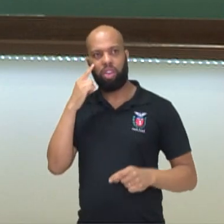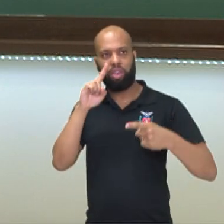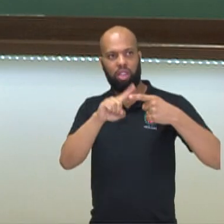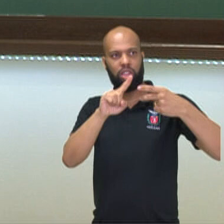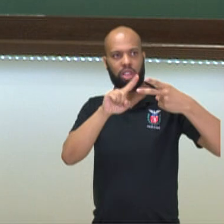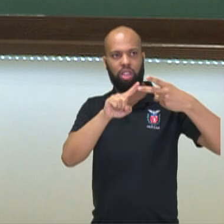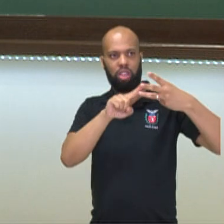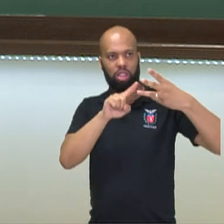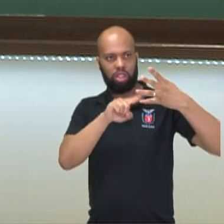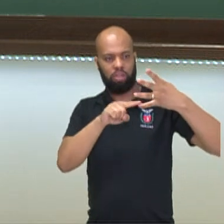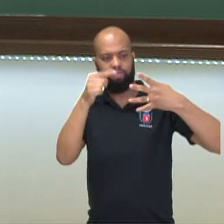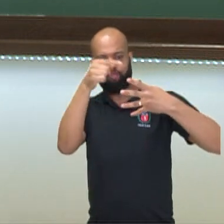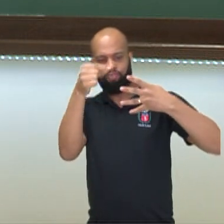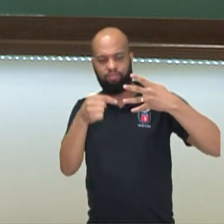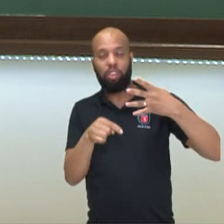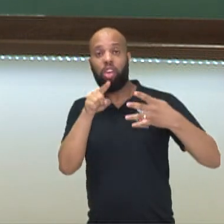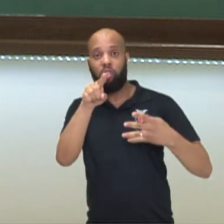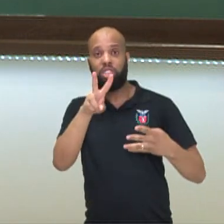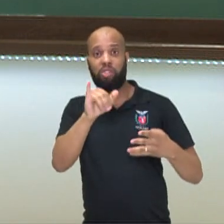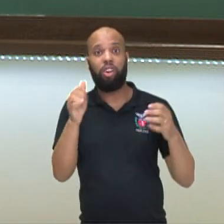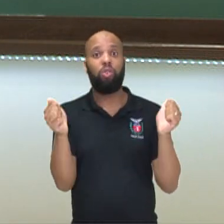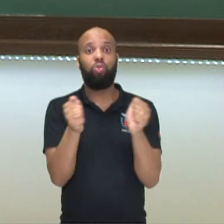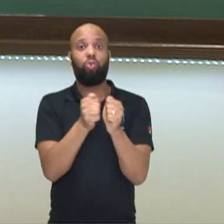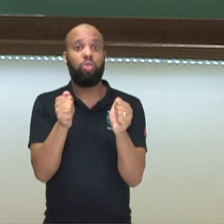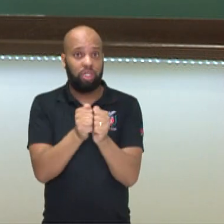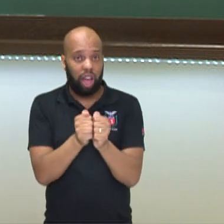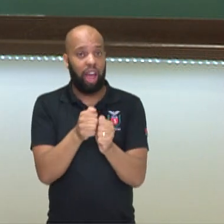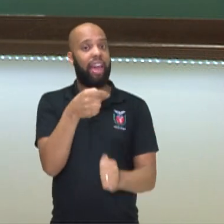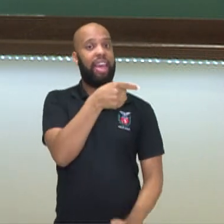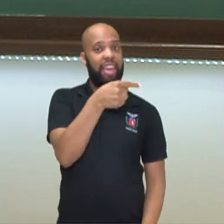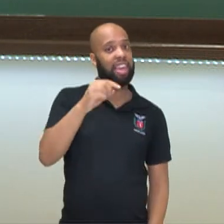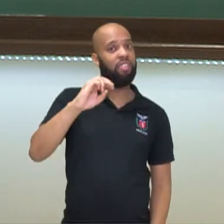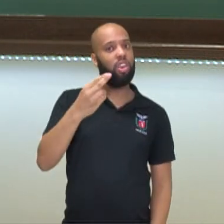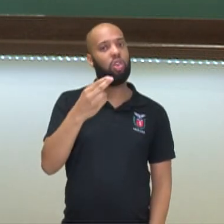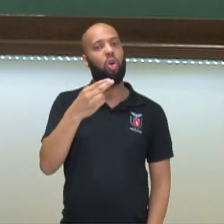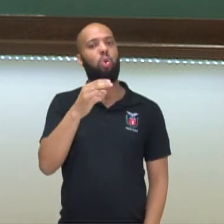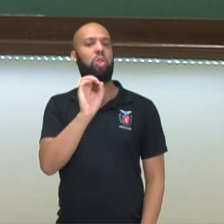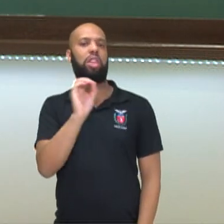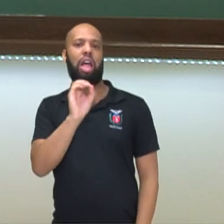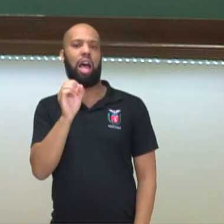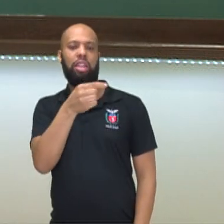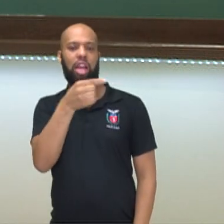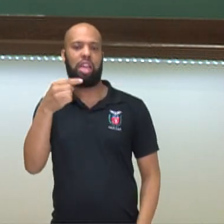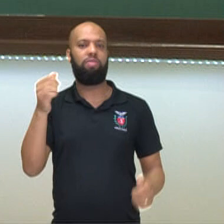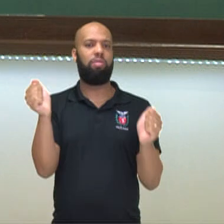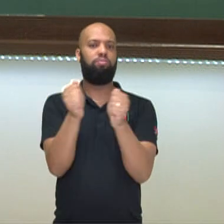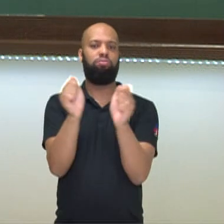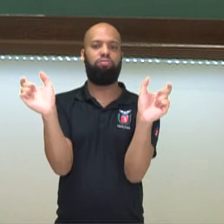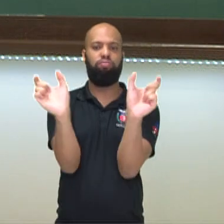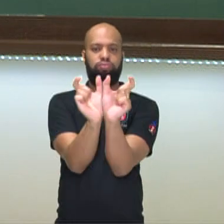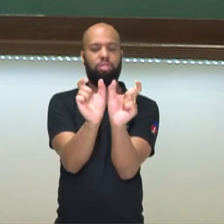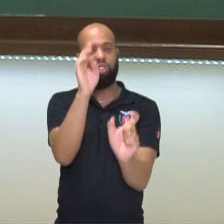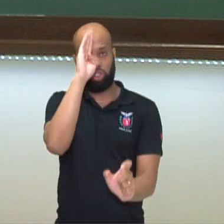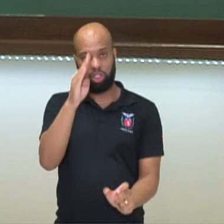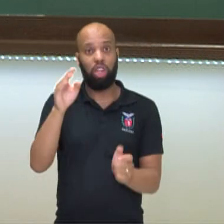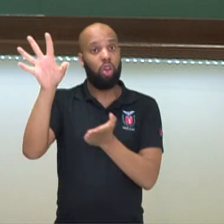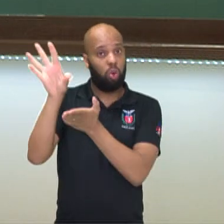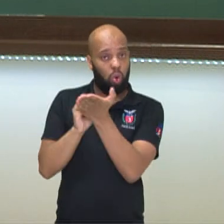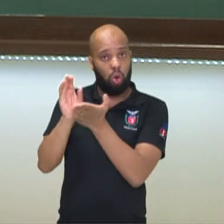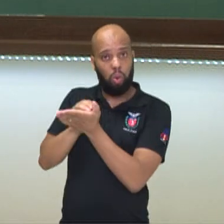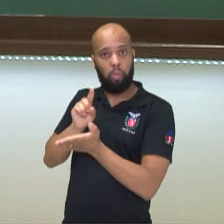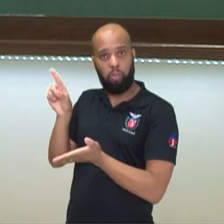arqui-inimigo, infraestrutura e antidemocrático. Lembra aquele caderninho que você sempre tem que estar à mão aí? Anota o